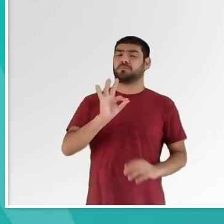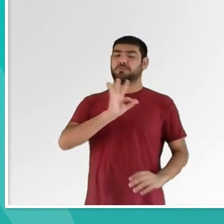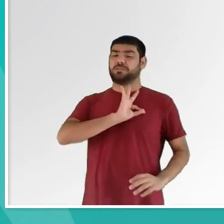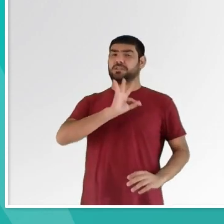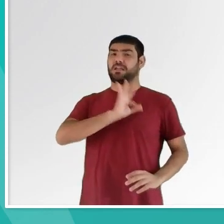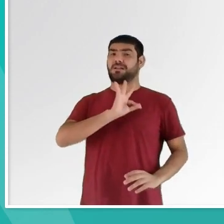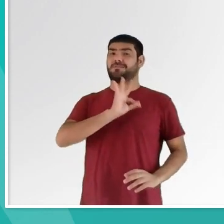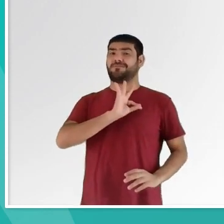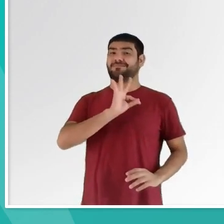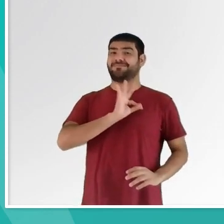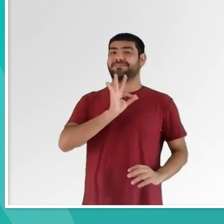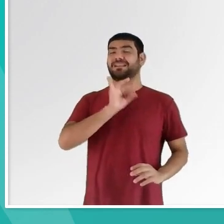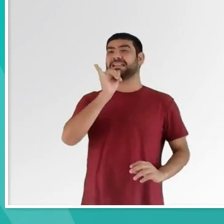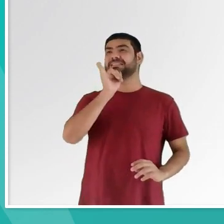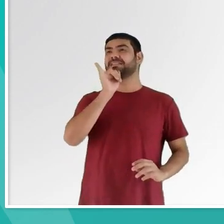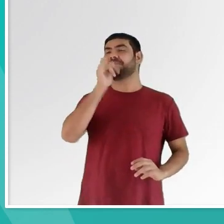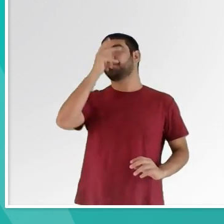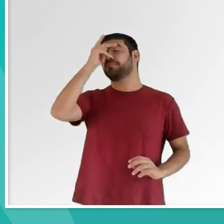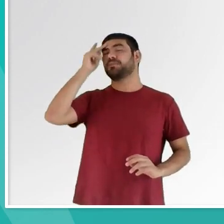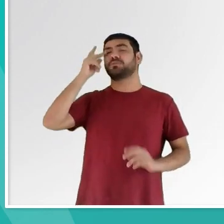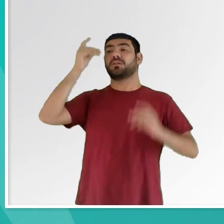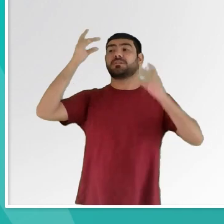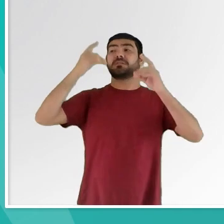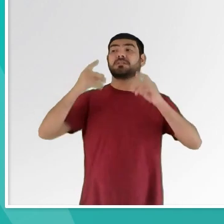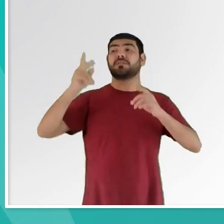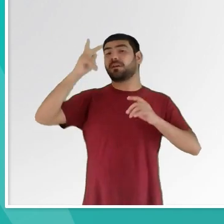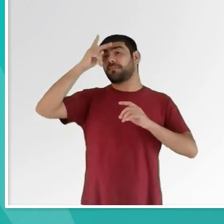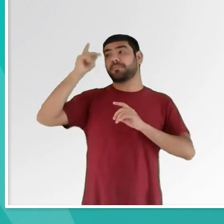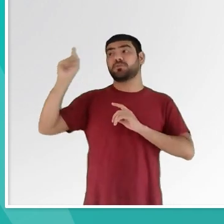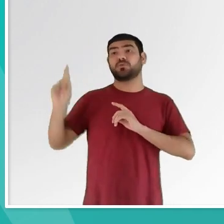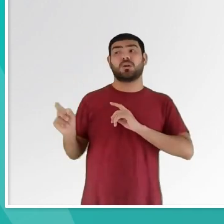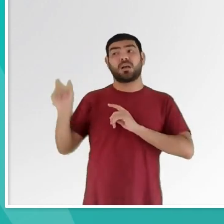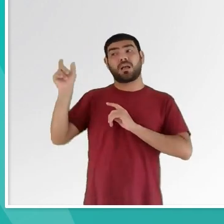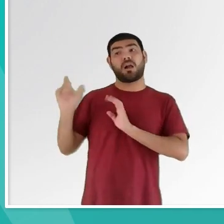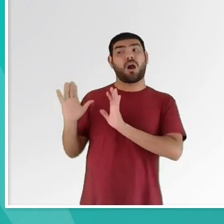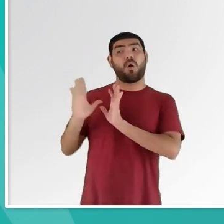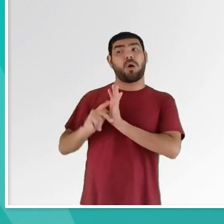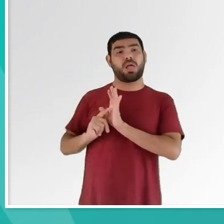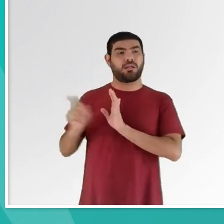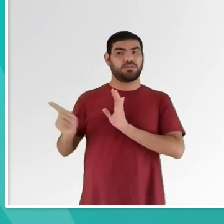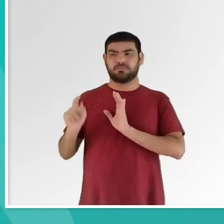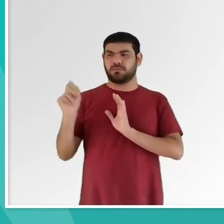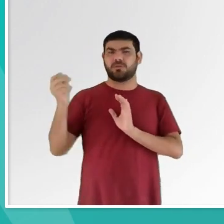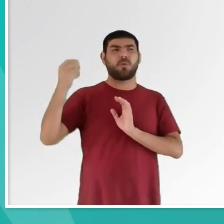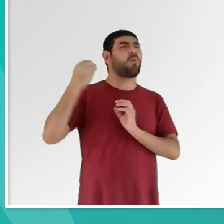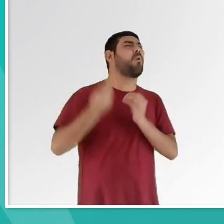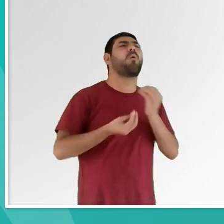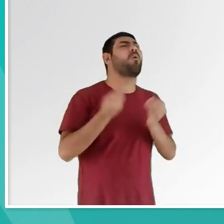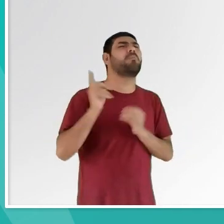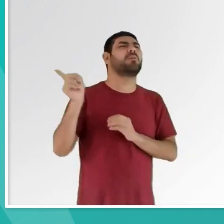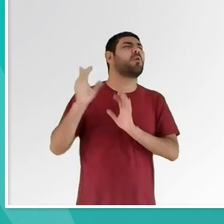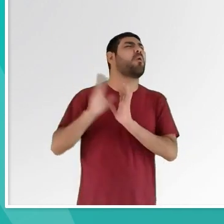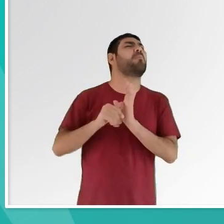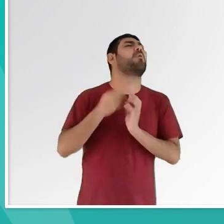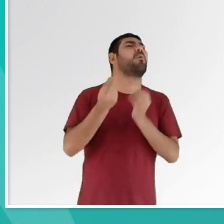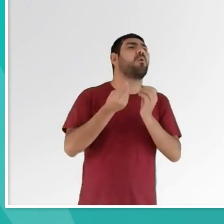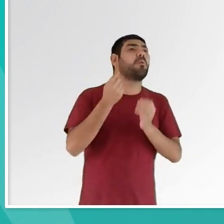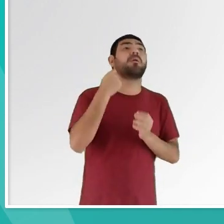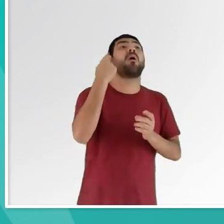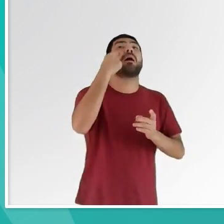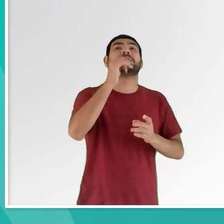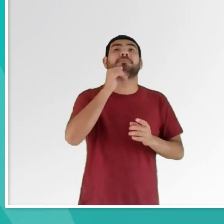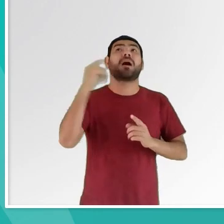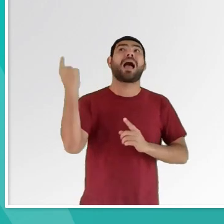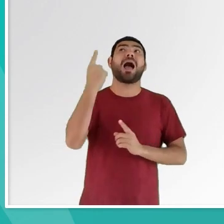alguém vai descrever alguém que vai ser procurado ou pela polícia, ele fala, olha, ele era assim, assim, e o